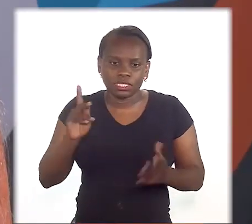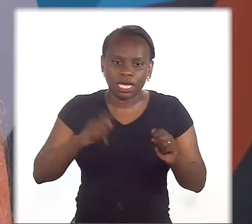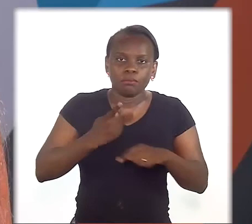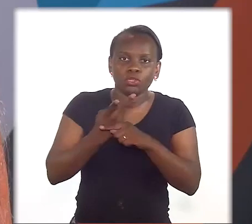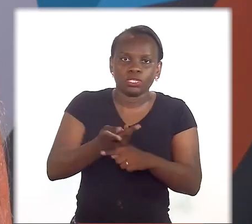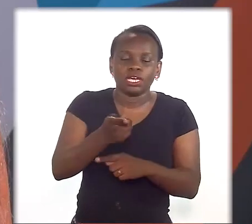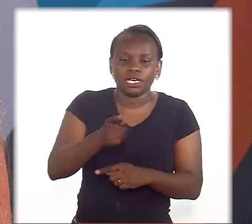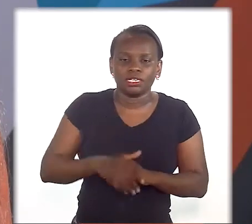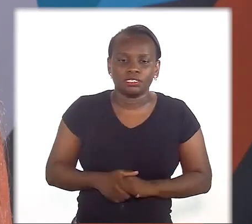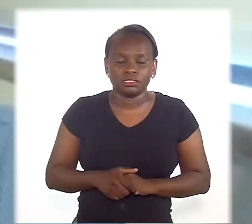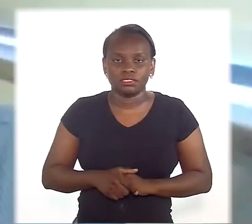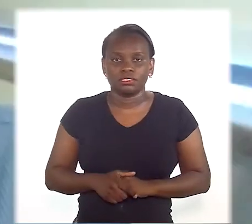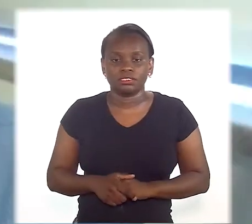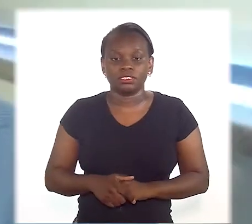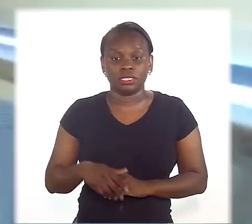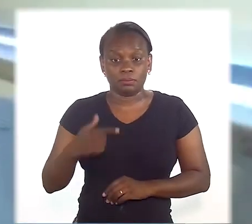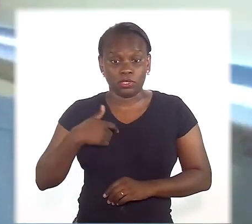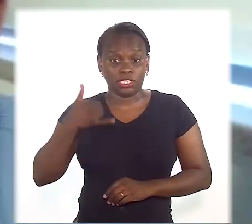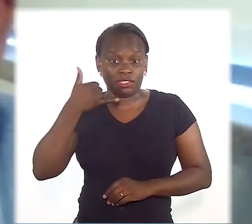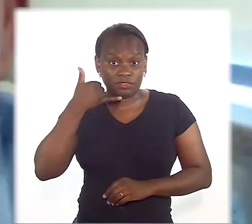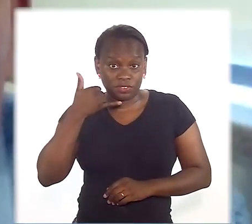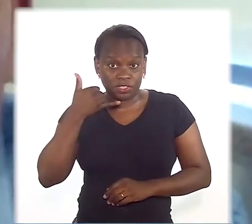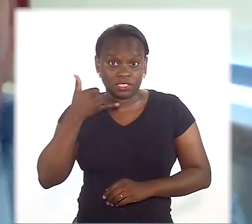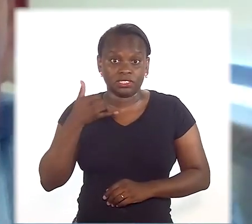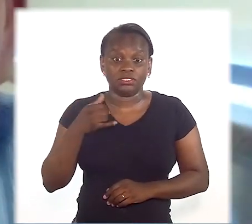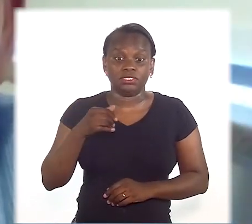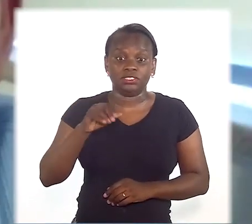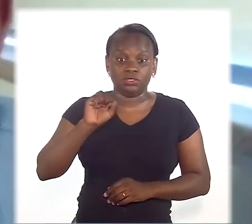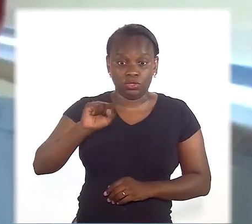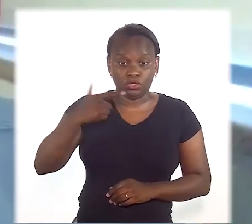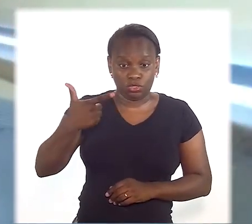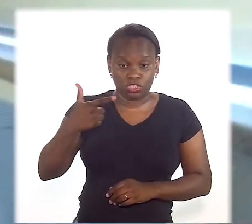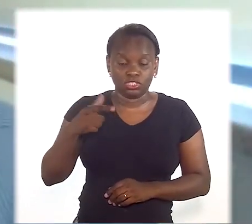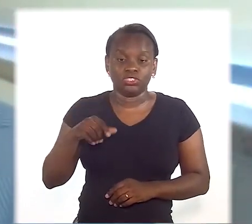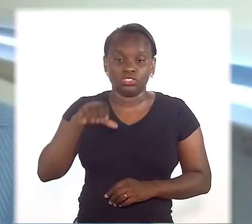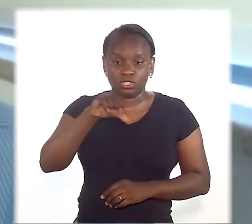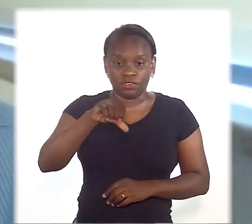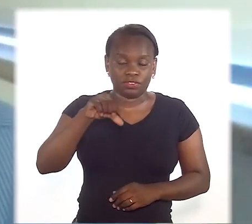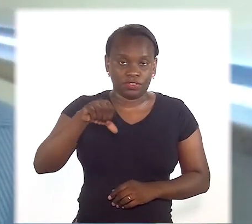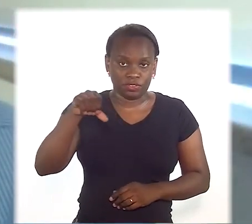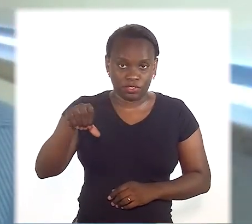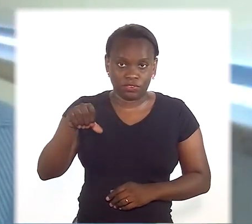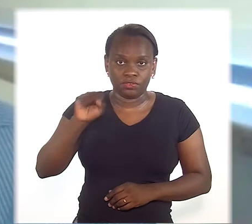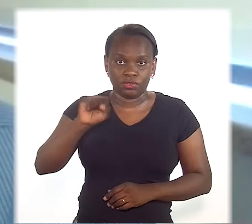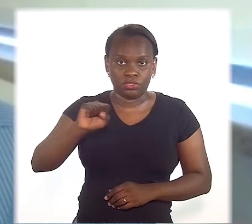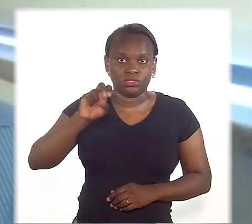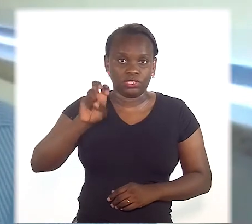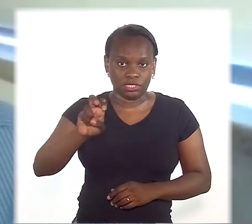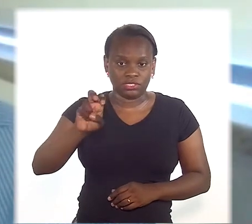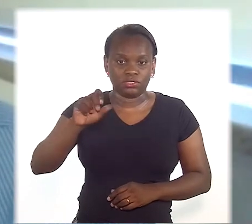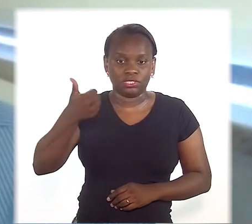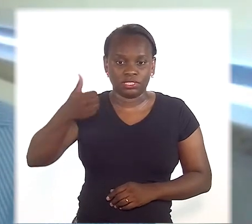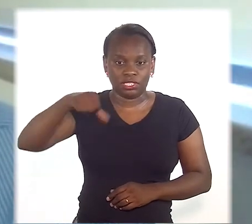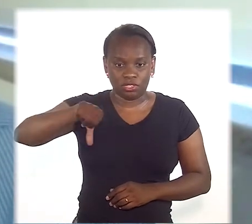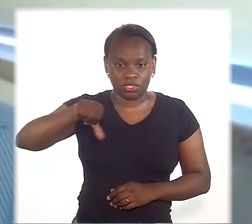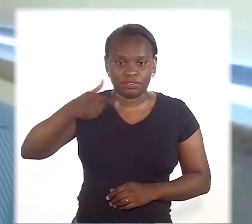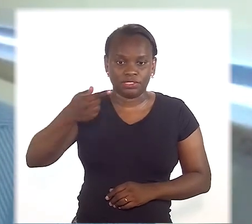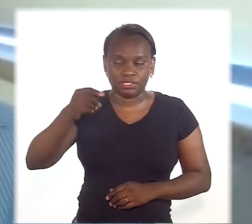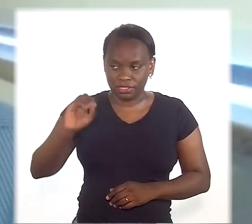ser procurado? O meu telefone, né, o prefixo 82 999